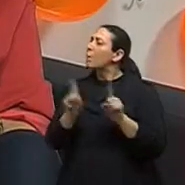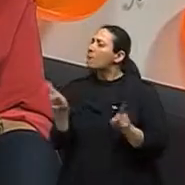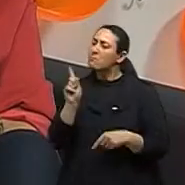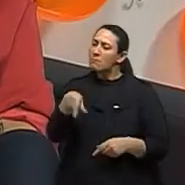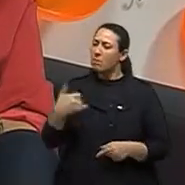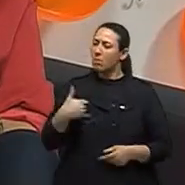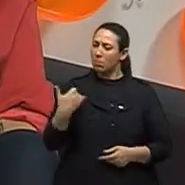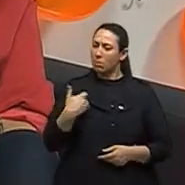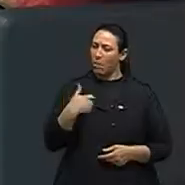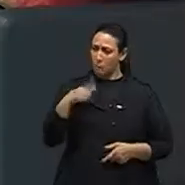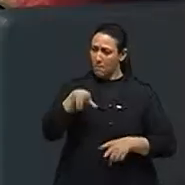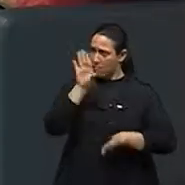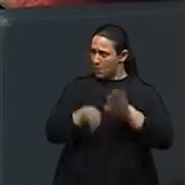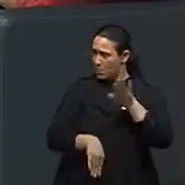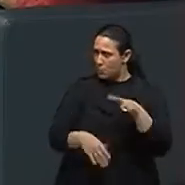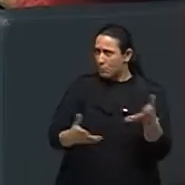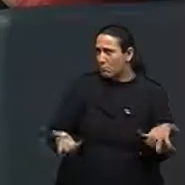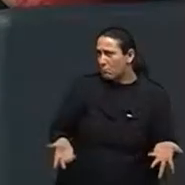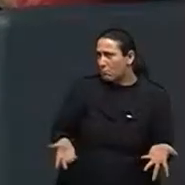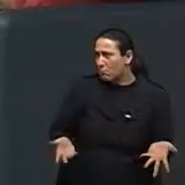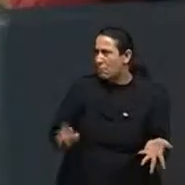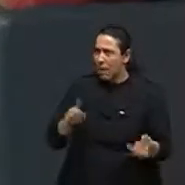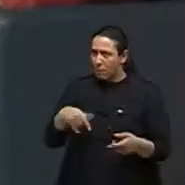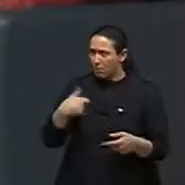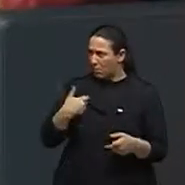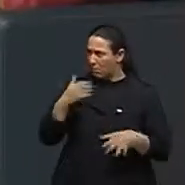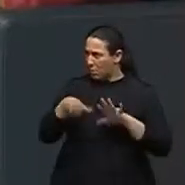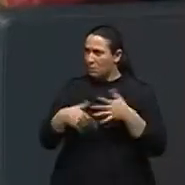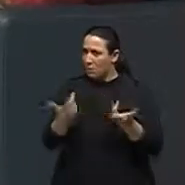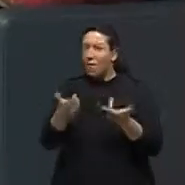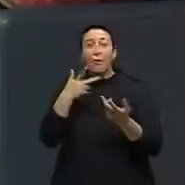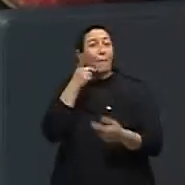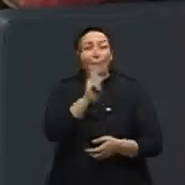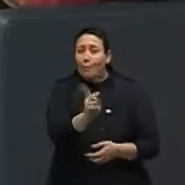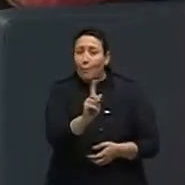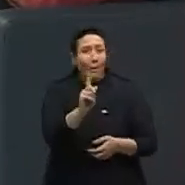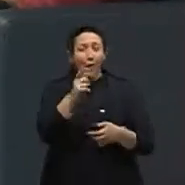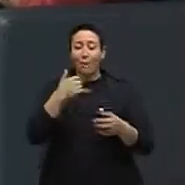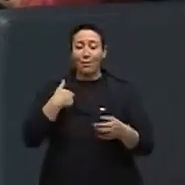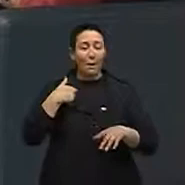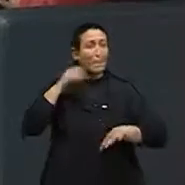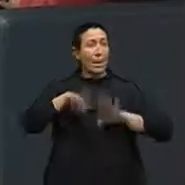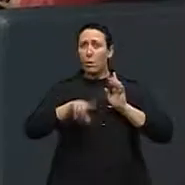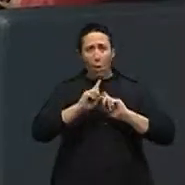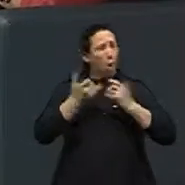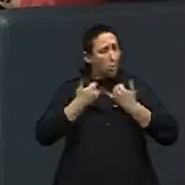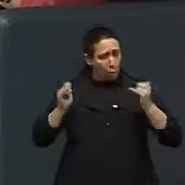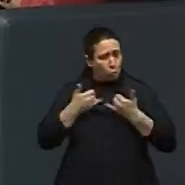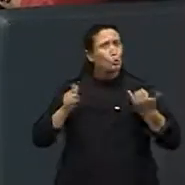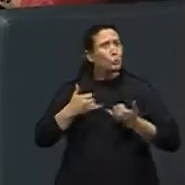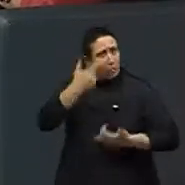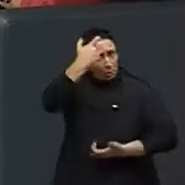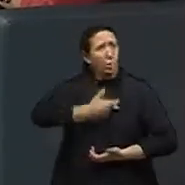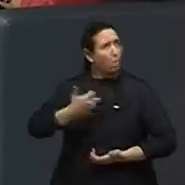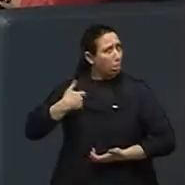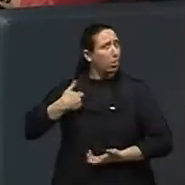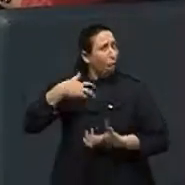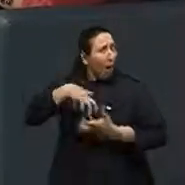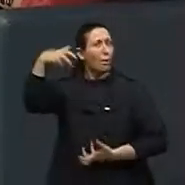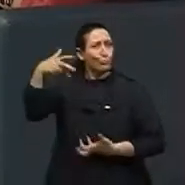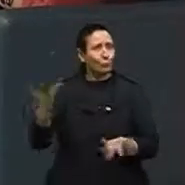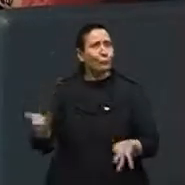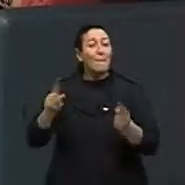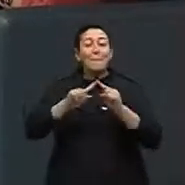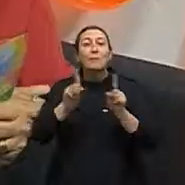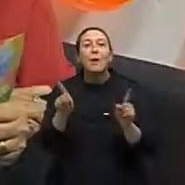idade só que ele não está com menos idade Ele não está com essa energia de de de 19 anos a menos ele